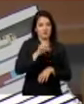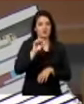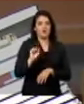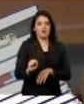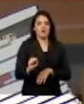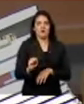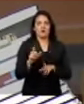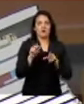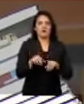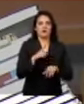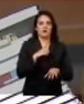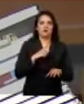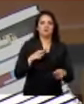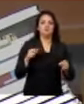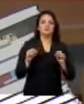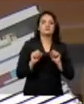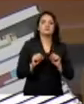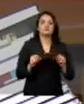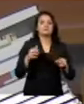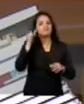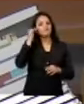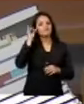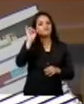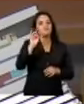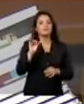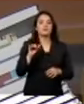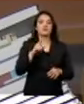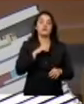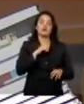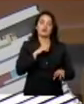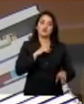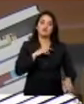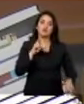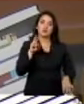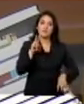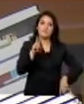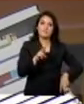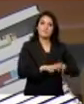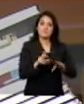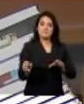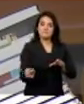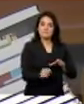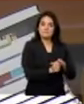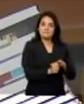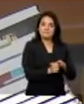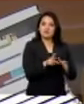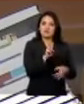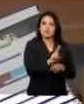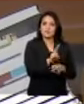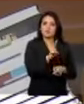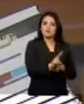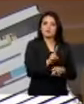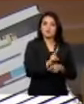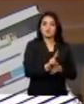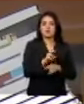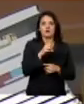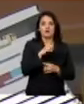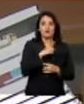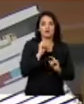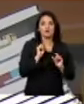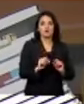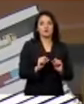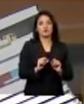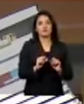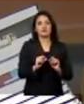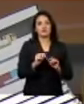o impedimento à execução provisória da pena contribui para a disfuncionalidade do sistema